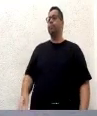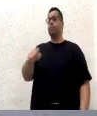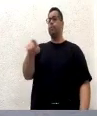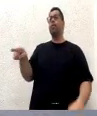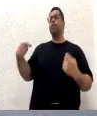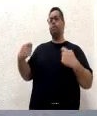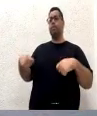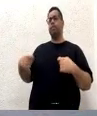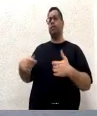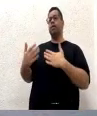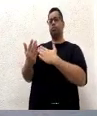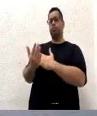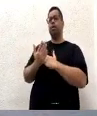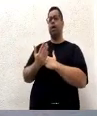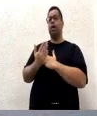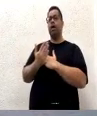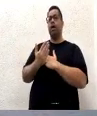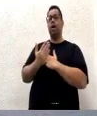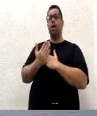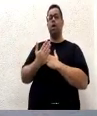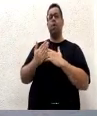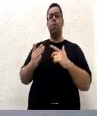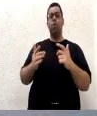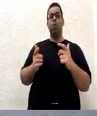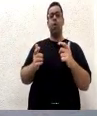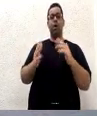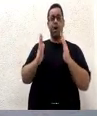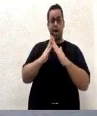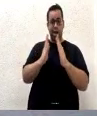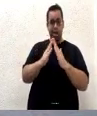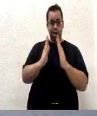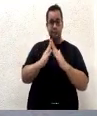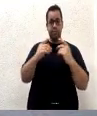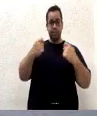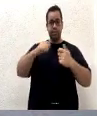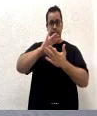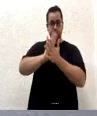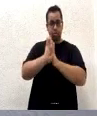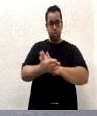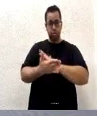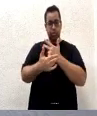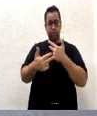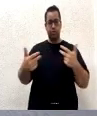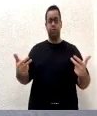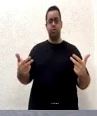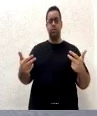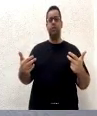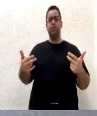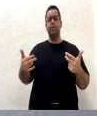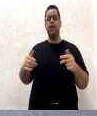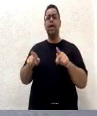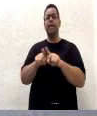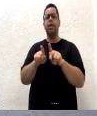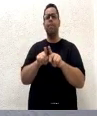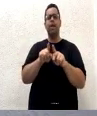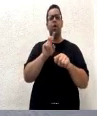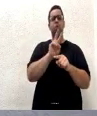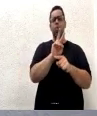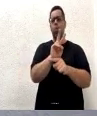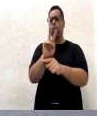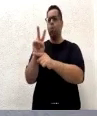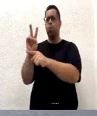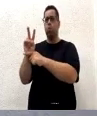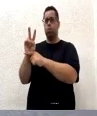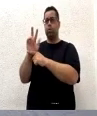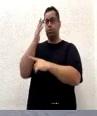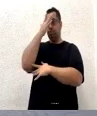o quintal, para que destrua os possíveis criadores dos mosquitos e que deixe a zoonose fazer o seu